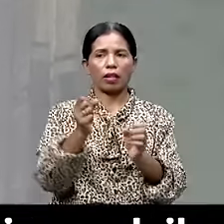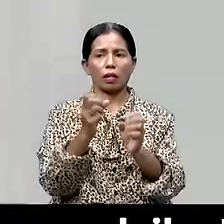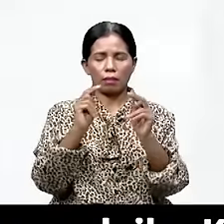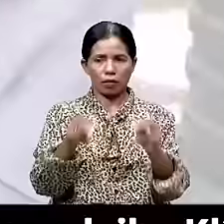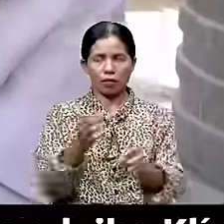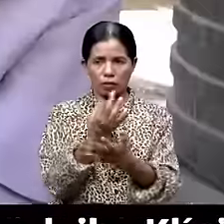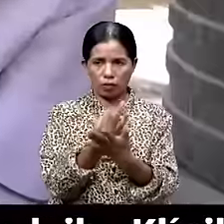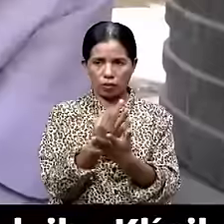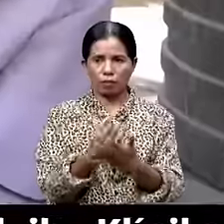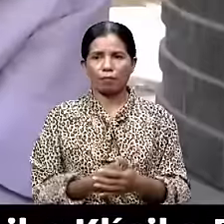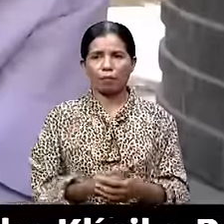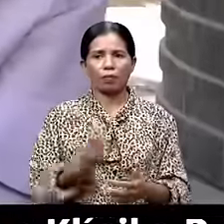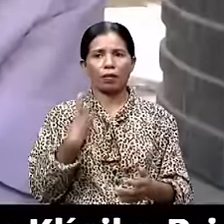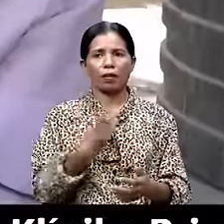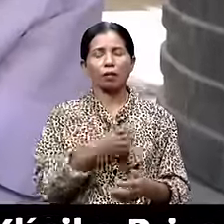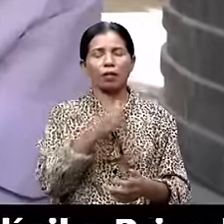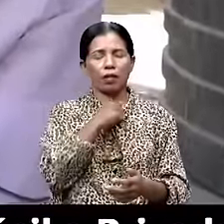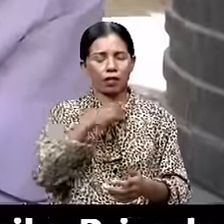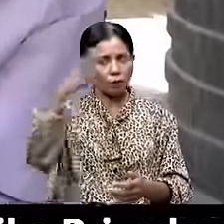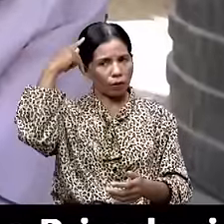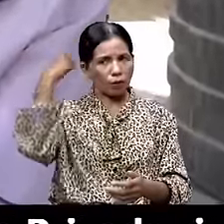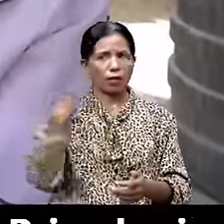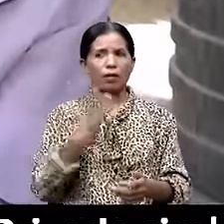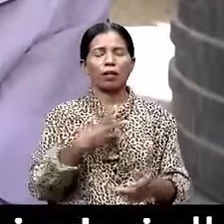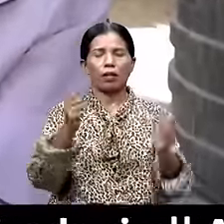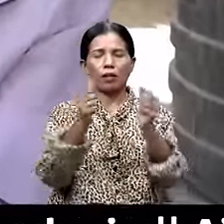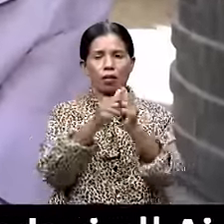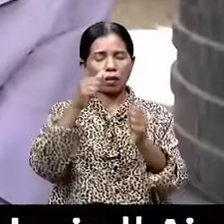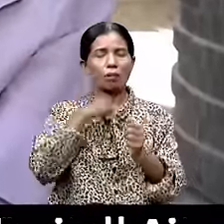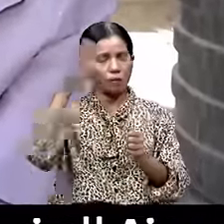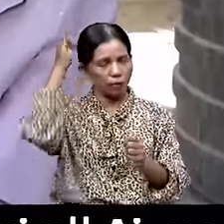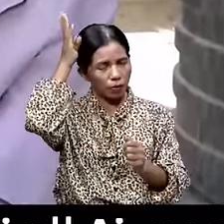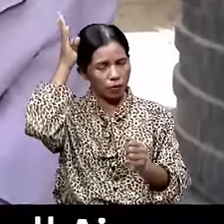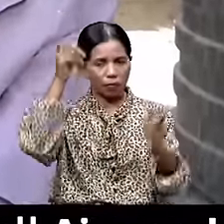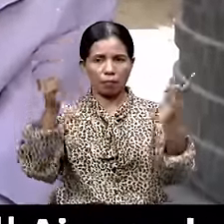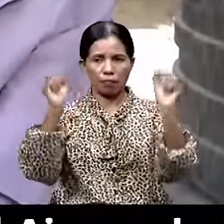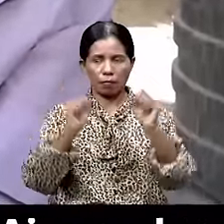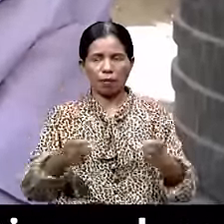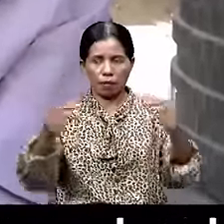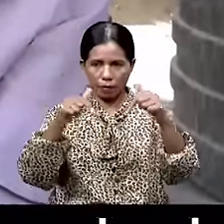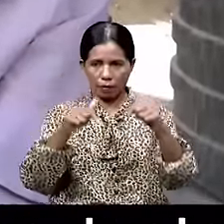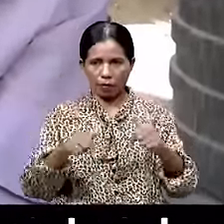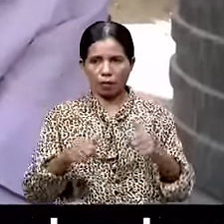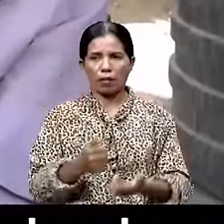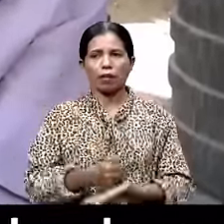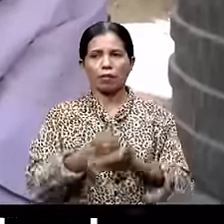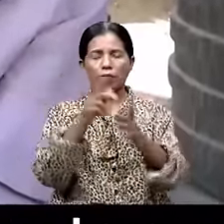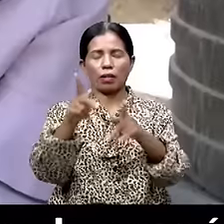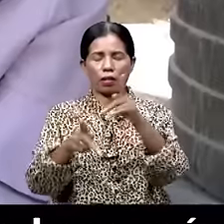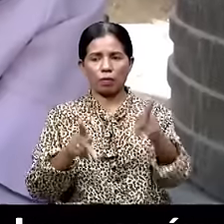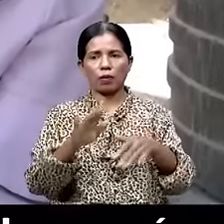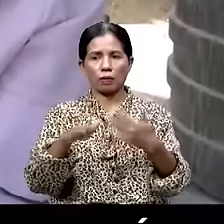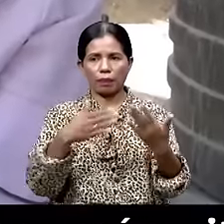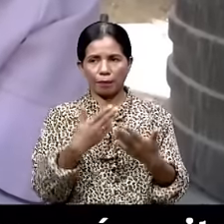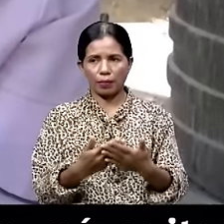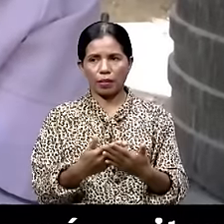osa ami hei nam papa mos am papa ho am bisko bele tun Nia mai sarbe ema pobo. Pobo